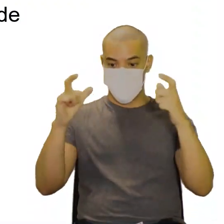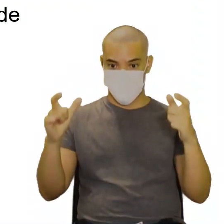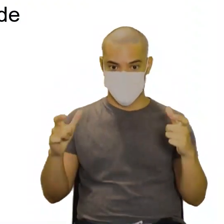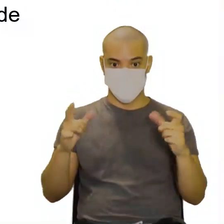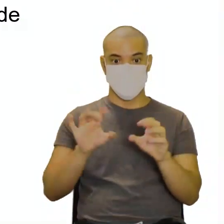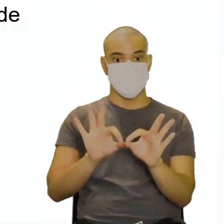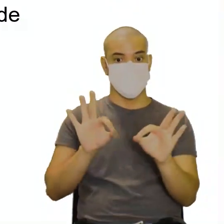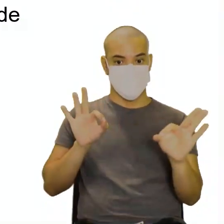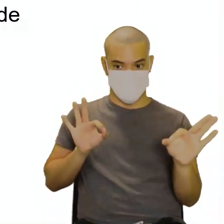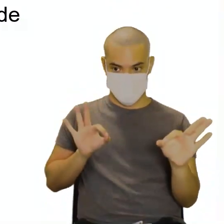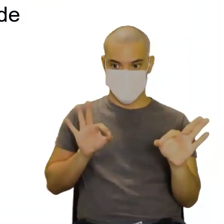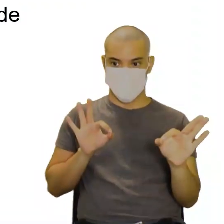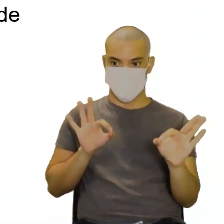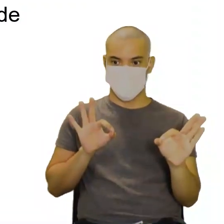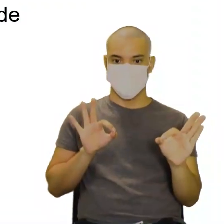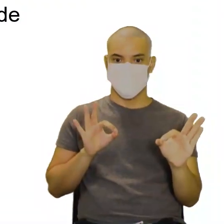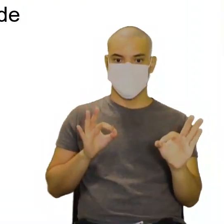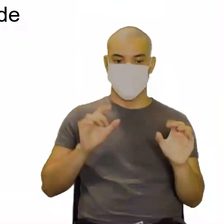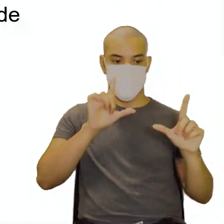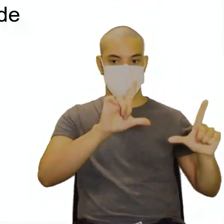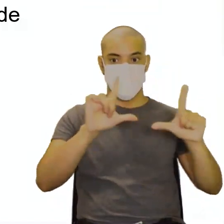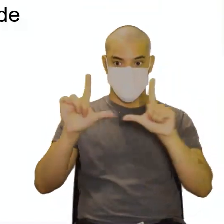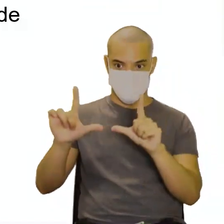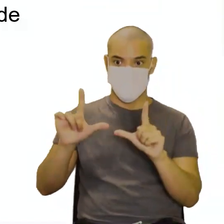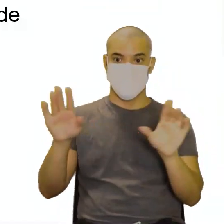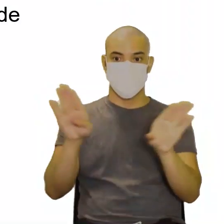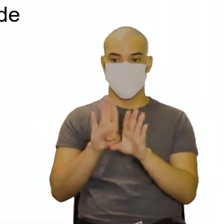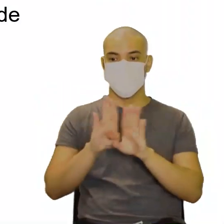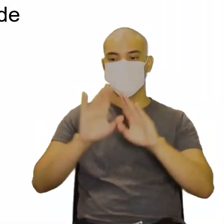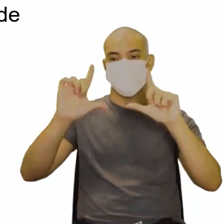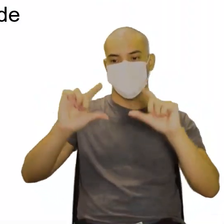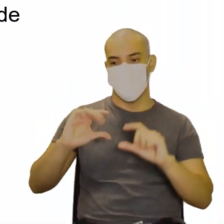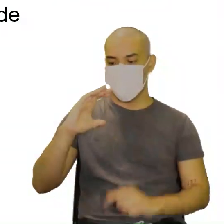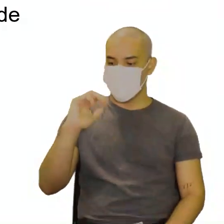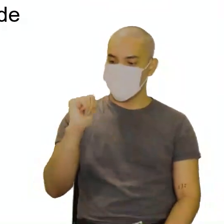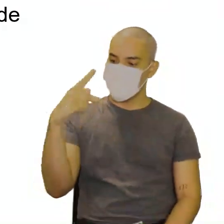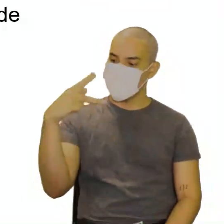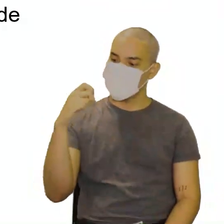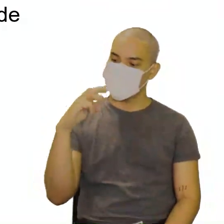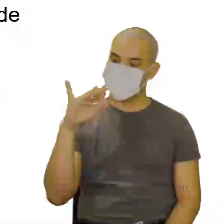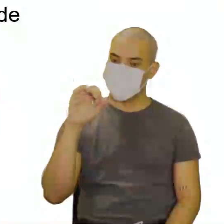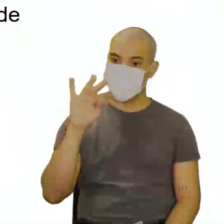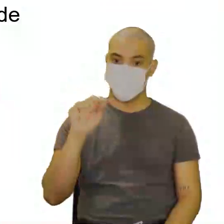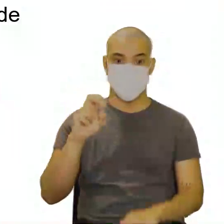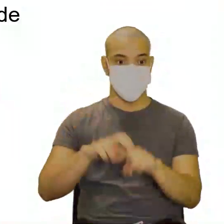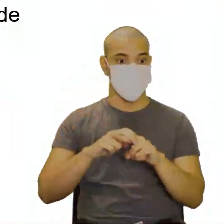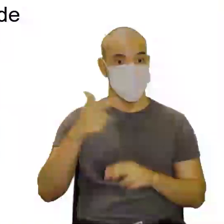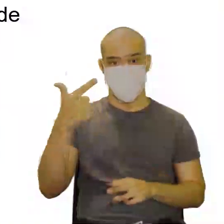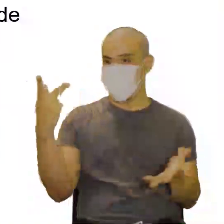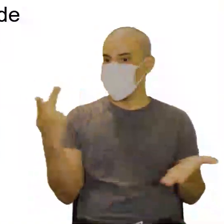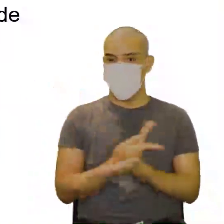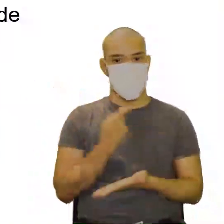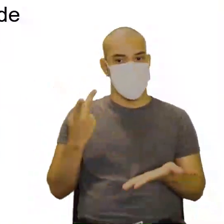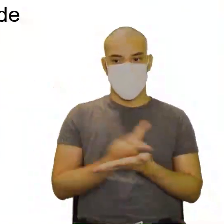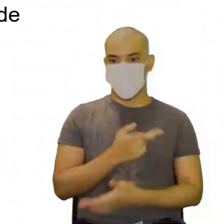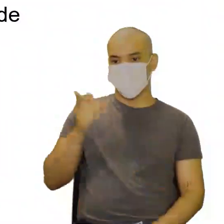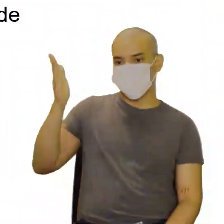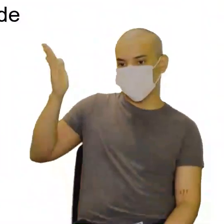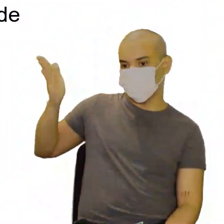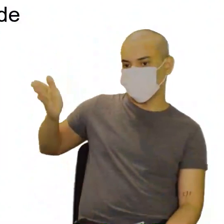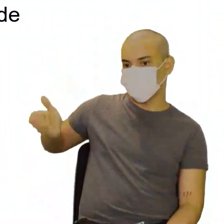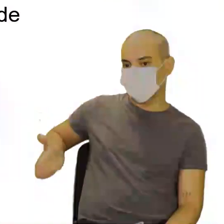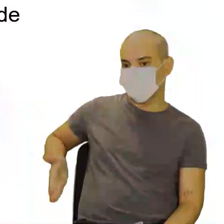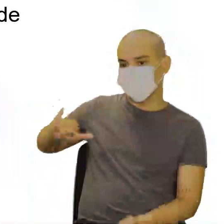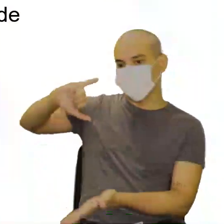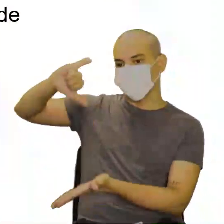a distância entre as placas, menor vai ser a capacitância. Então, a 2 está o quê? Errada, tá? Então, tá ali, eu